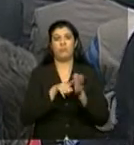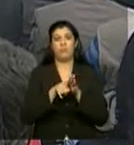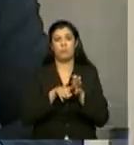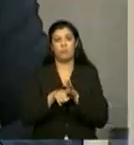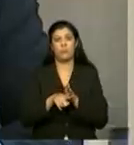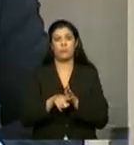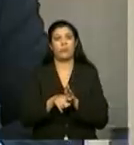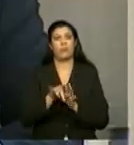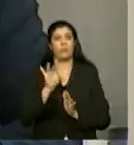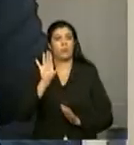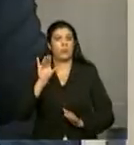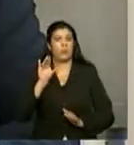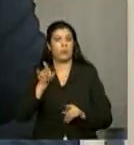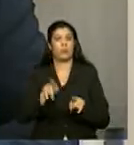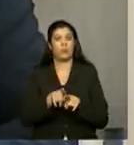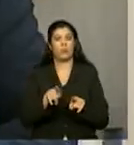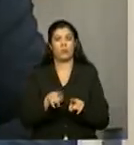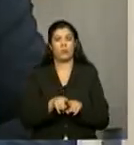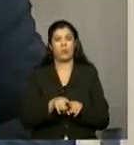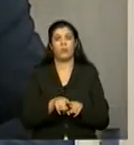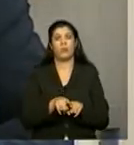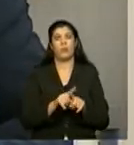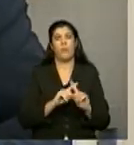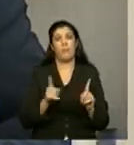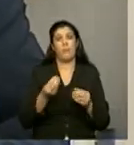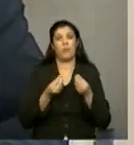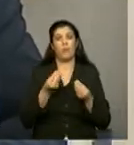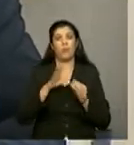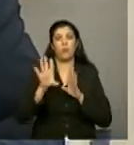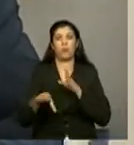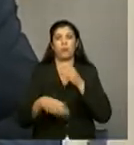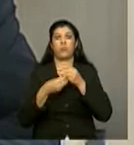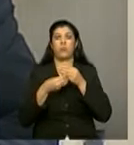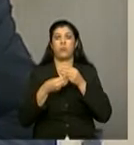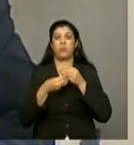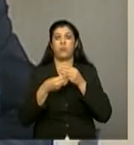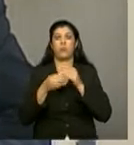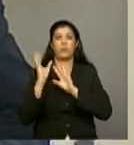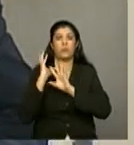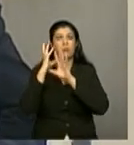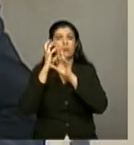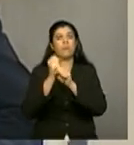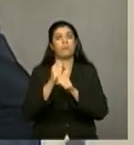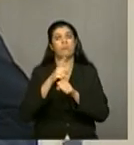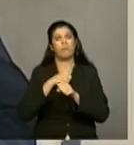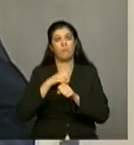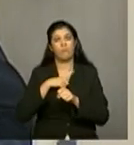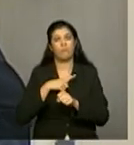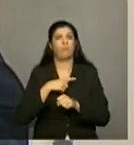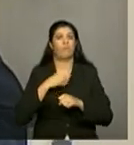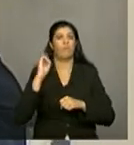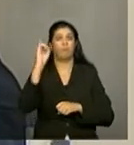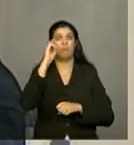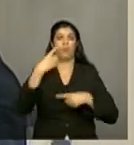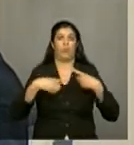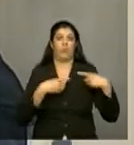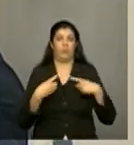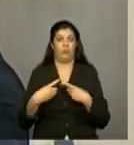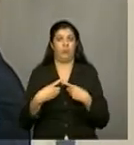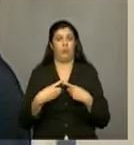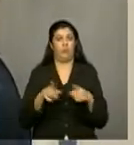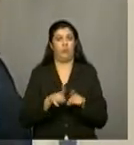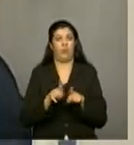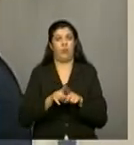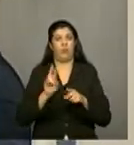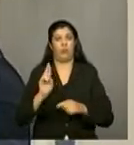científica para com um componente tourigo indiscutível é que queremos também resultar num